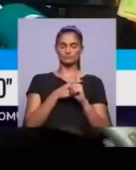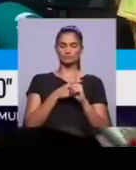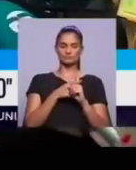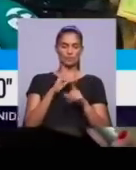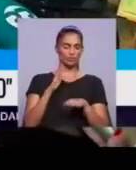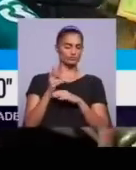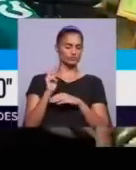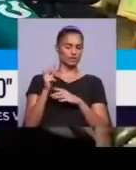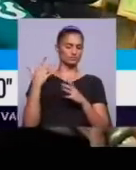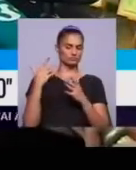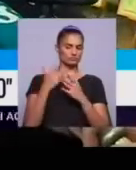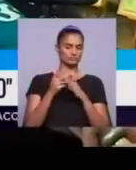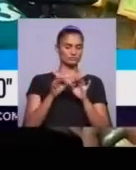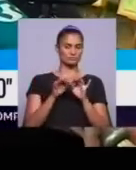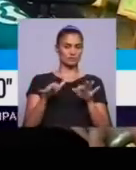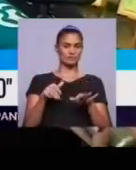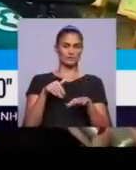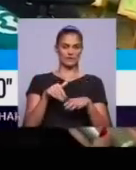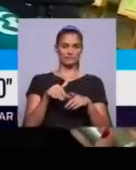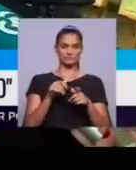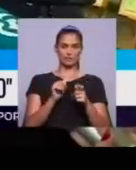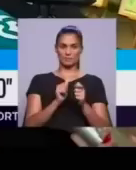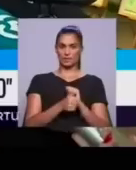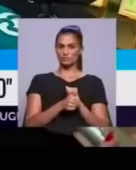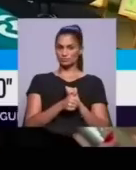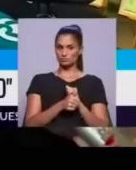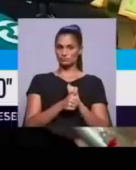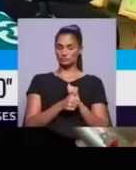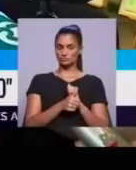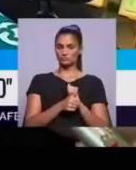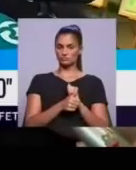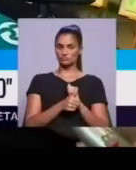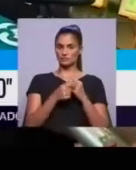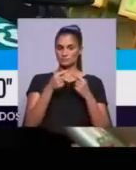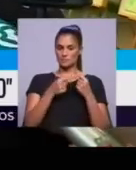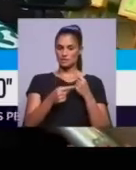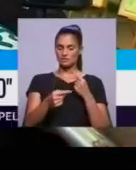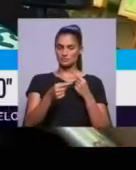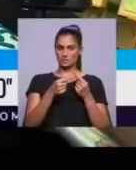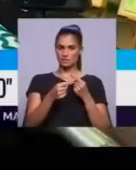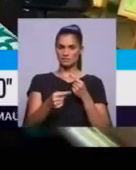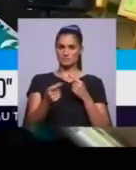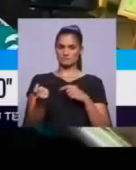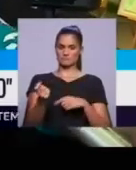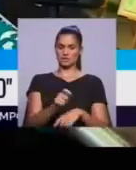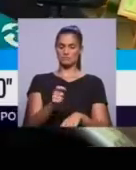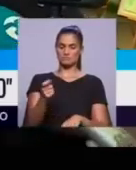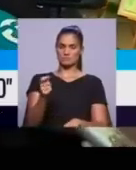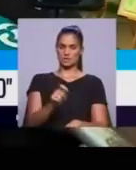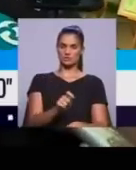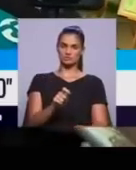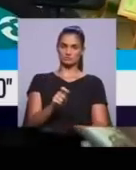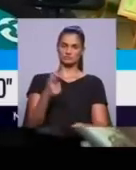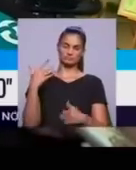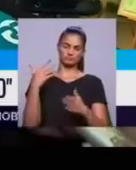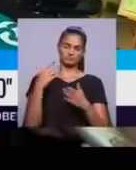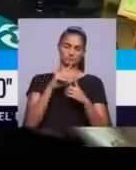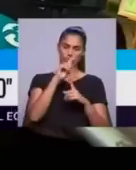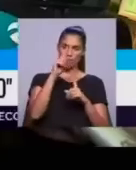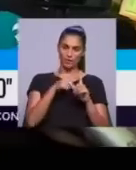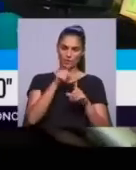anos vai ajustando semana a semana na mesa mês ao longo do